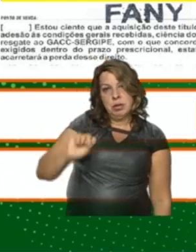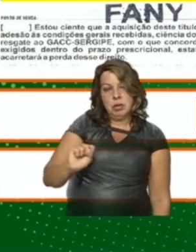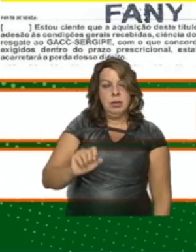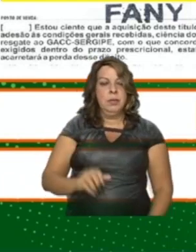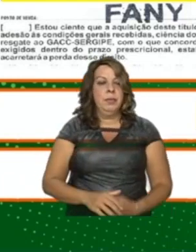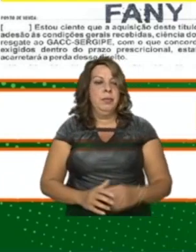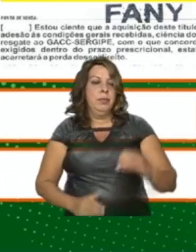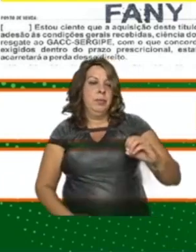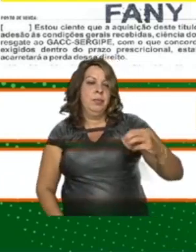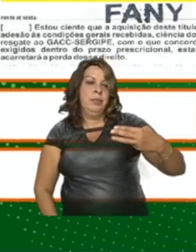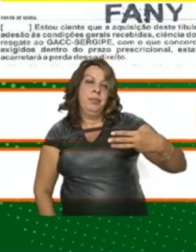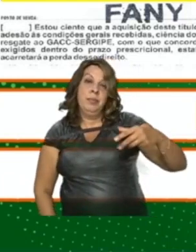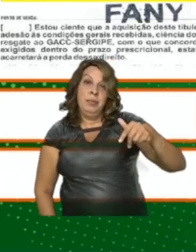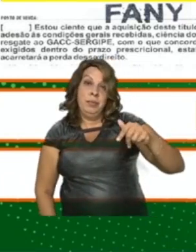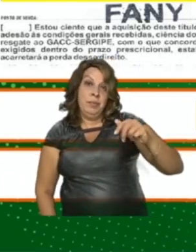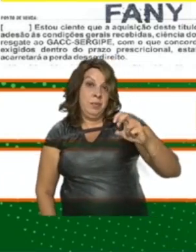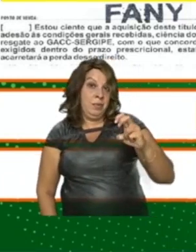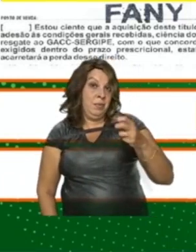Laranjeiras.